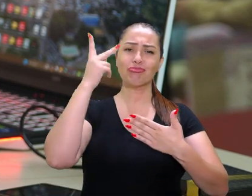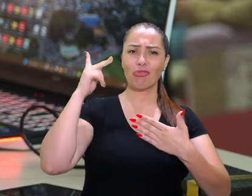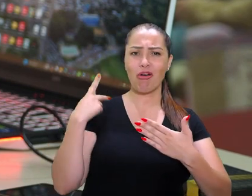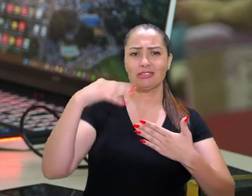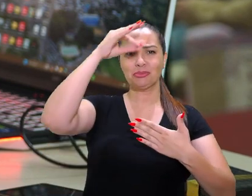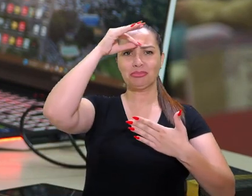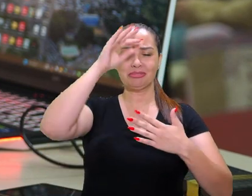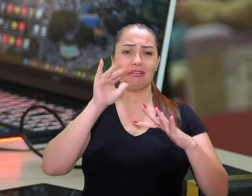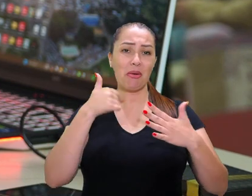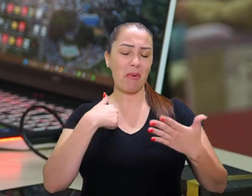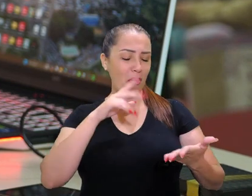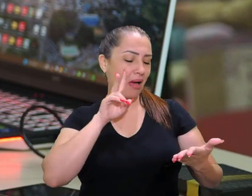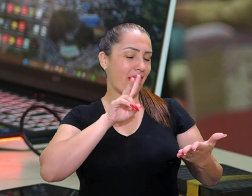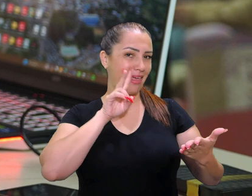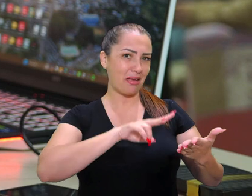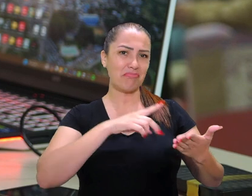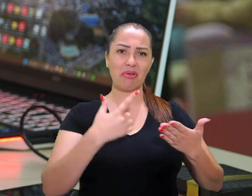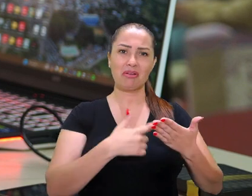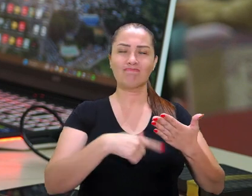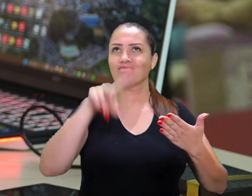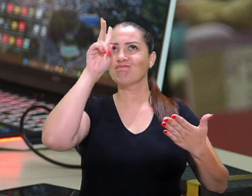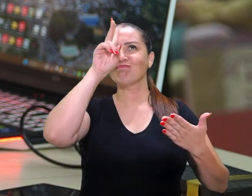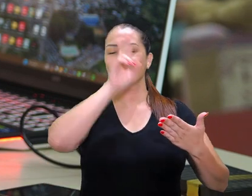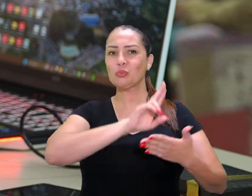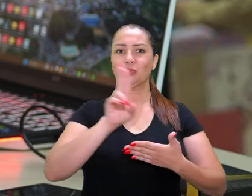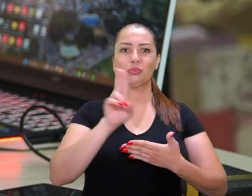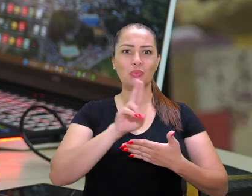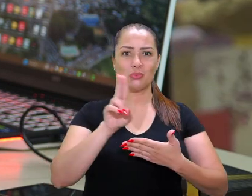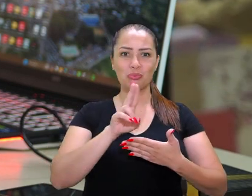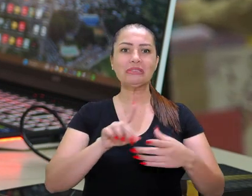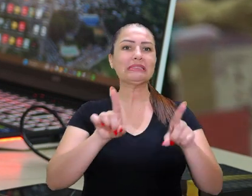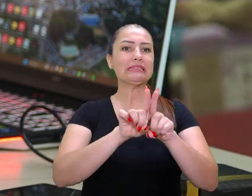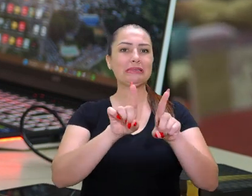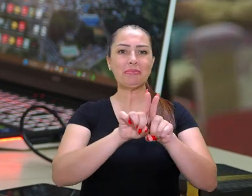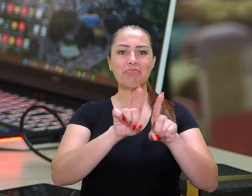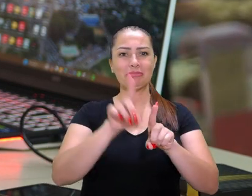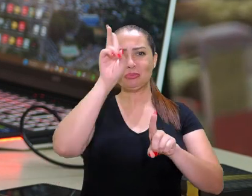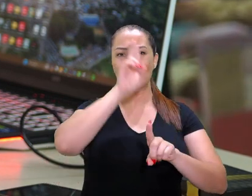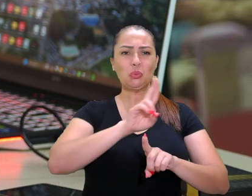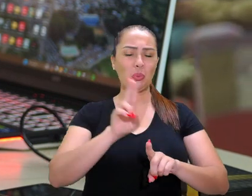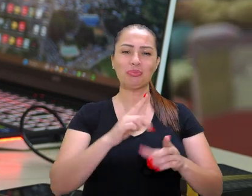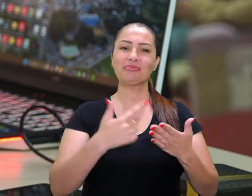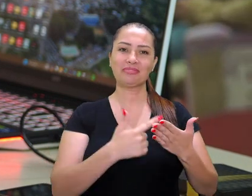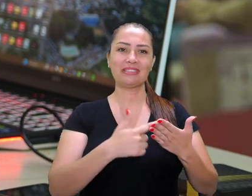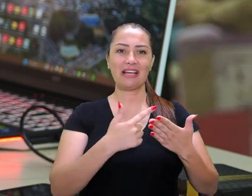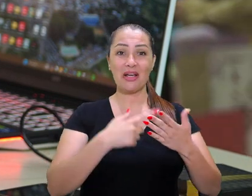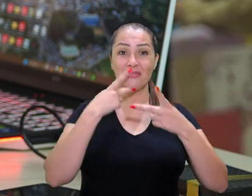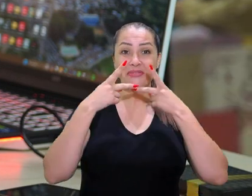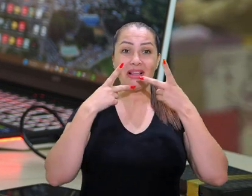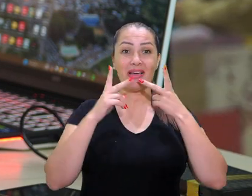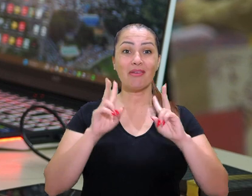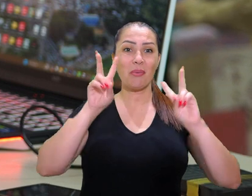aí eu li um conto lá, não me recordo bem o título do conto, nem me recordo também o nome do livro, que falava sobre a história de